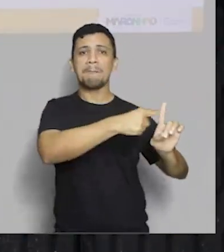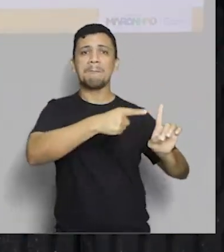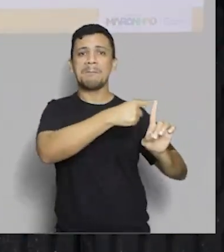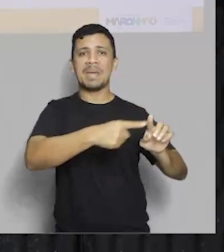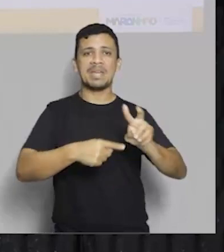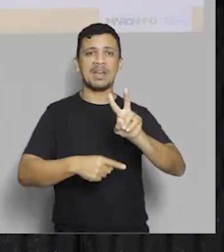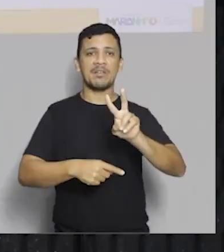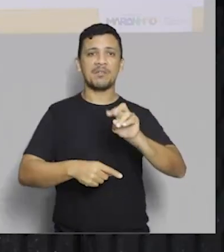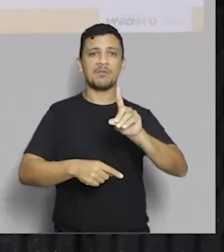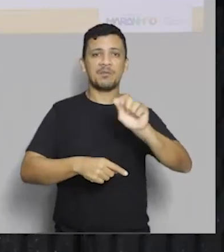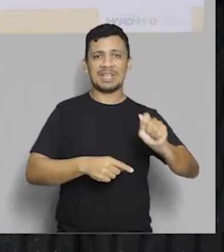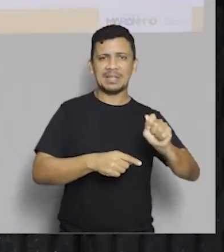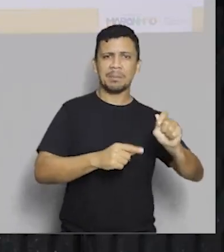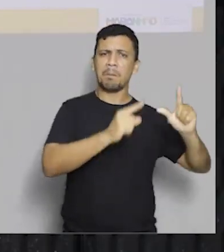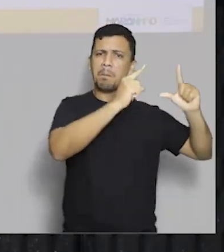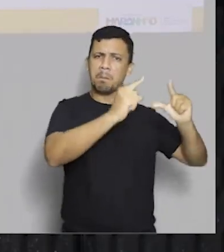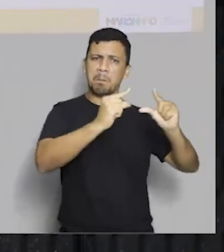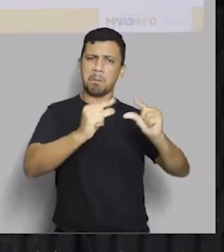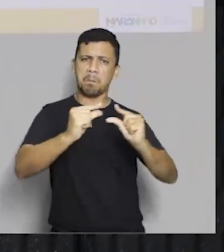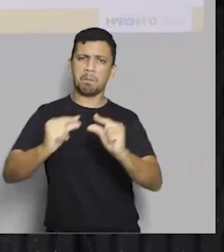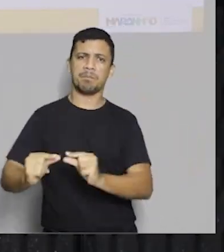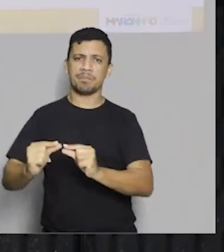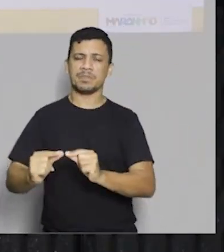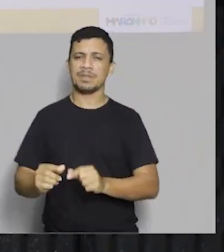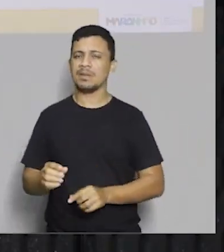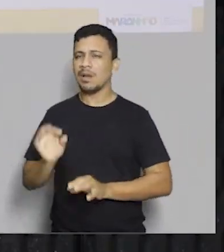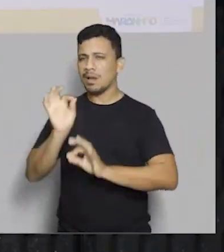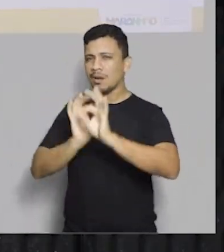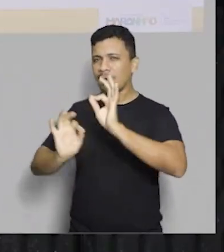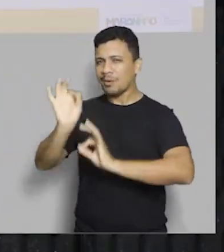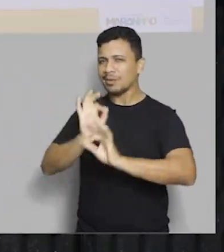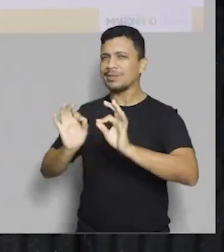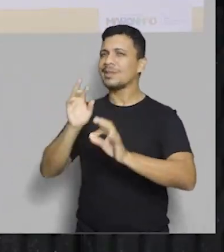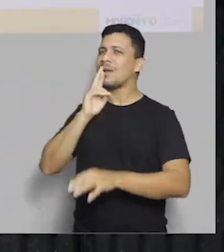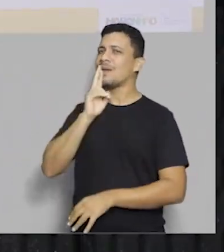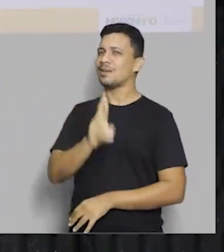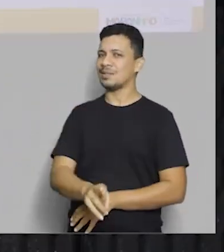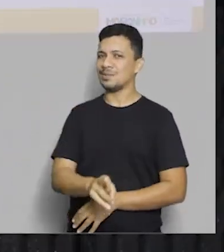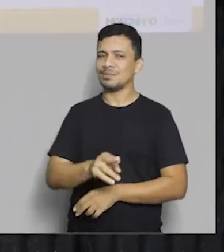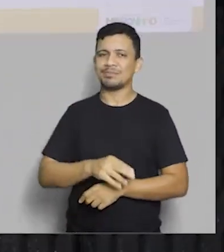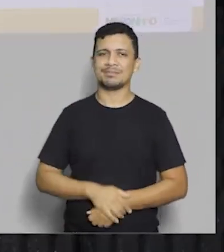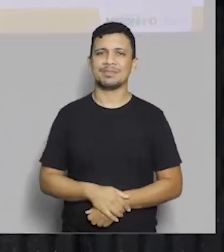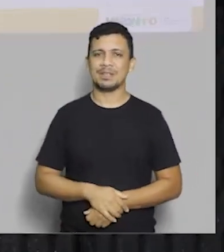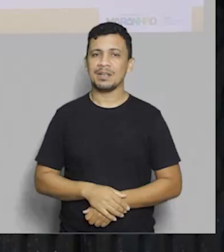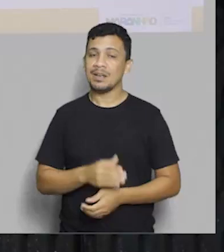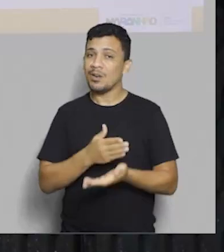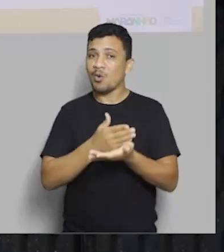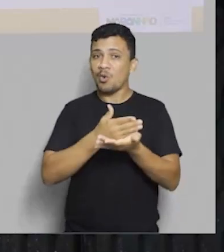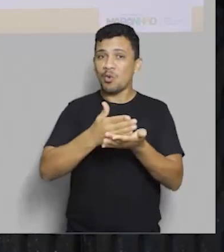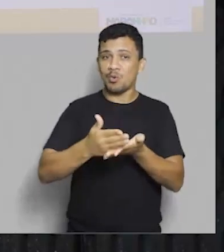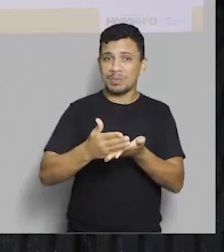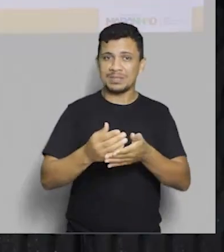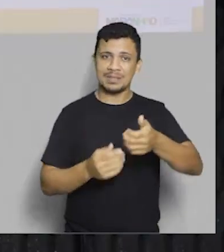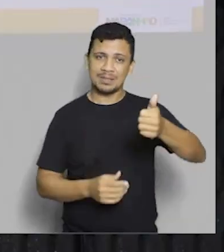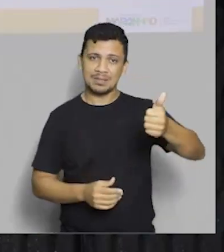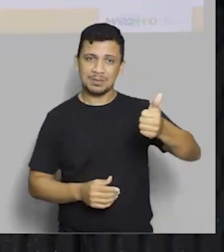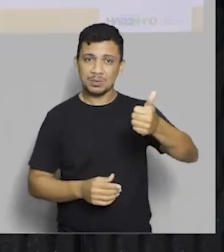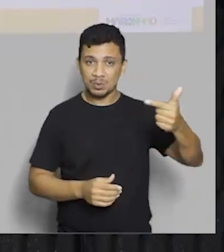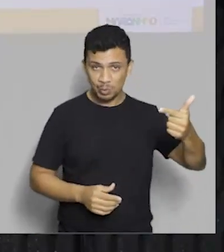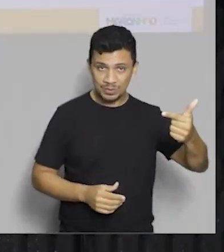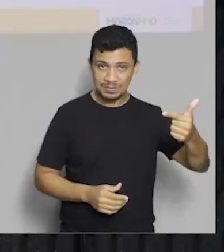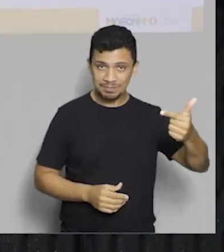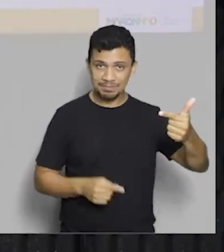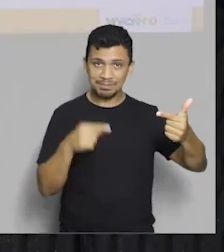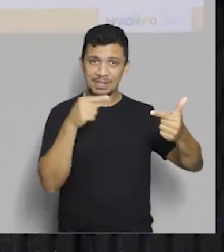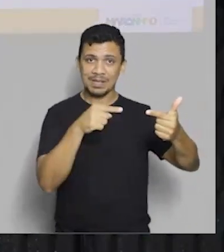meia-vida. Bom, a resolução eu montei da seguinte forma. A gente vai começar com o valor de 12. E vai